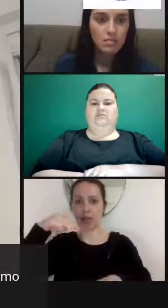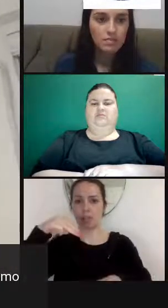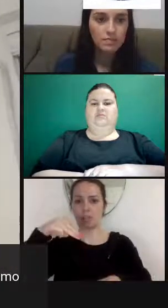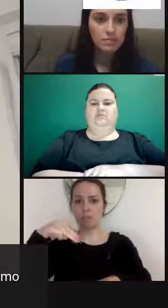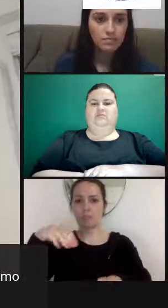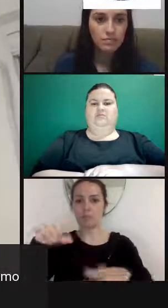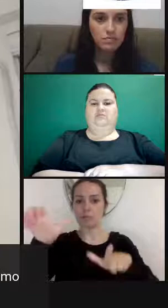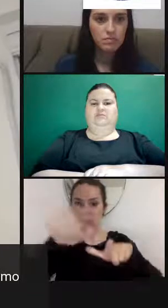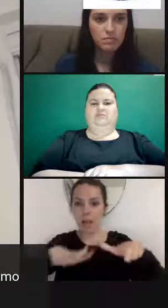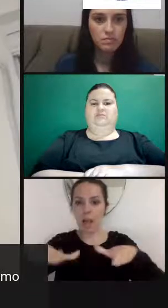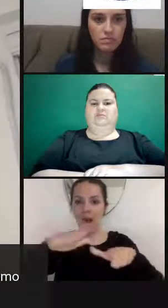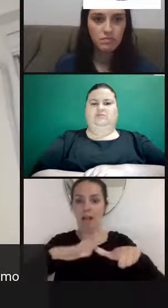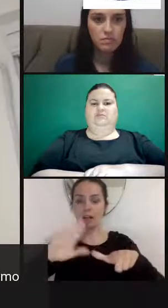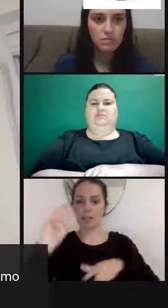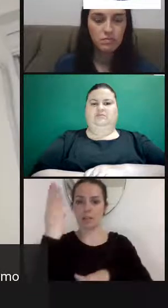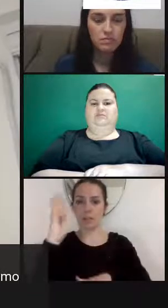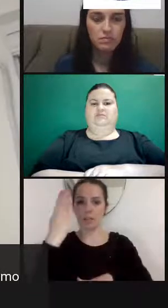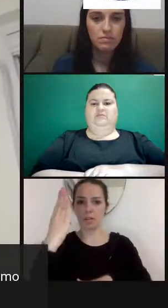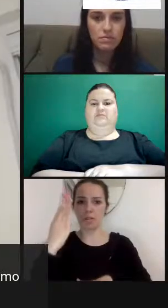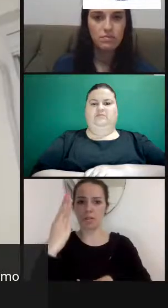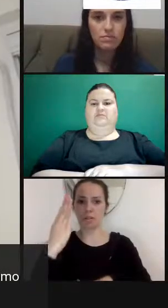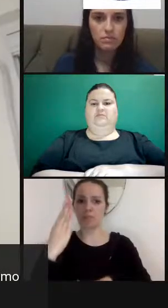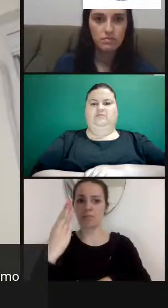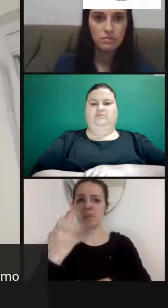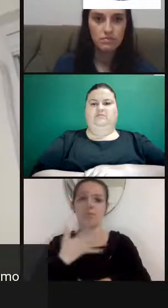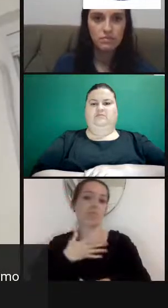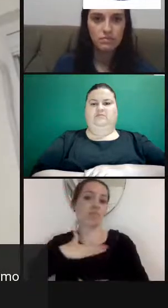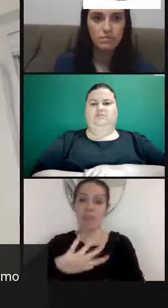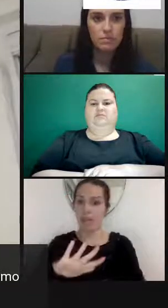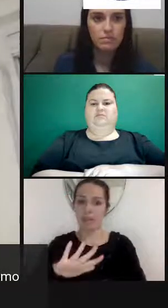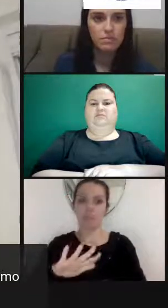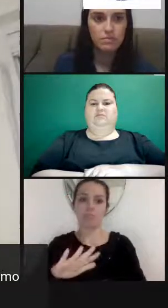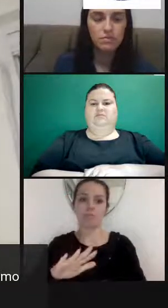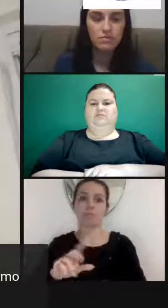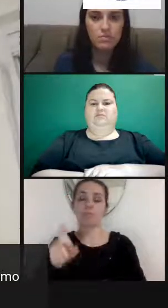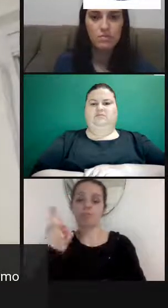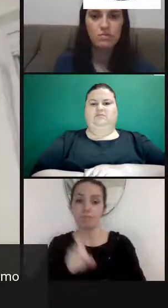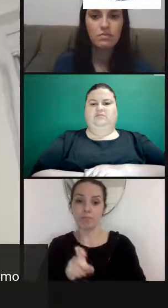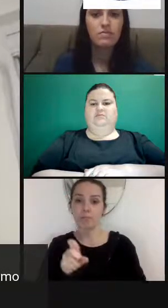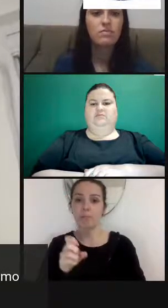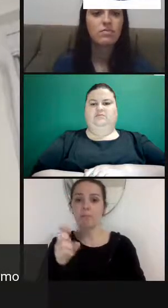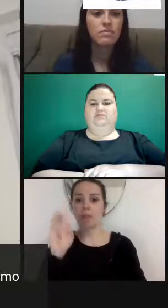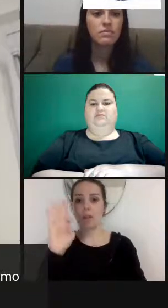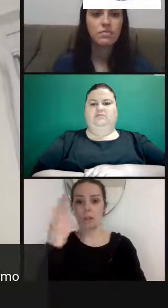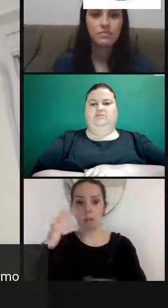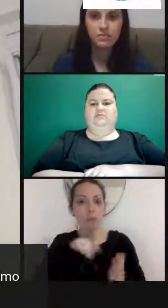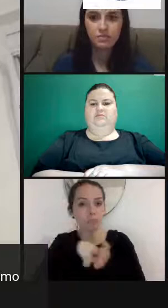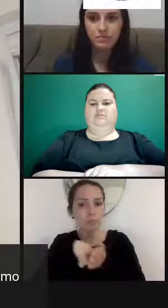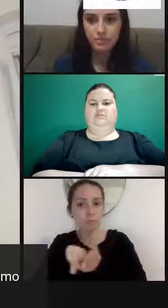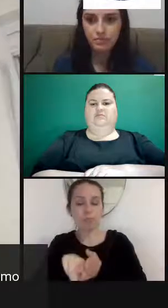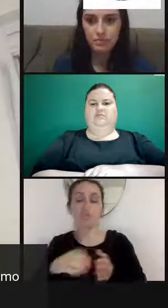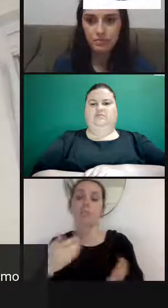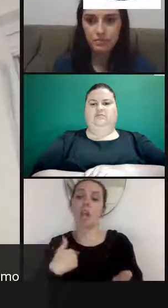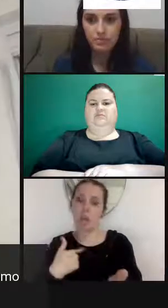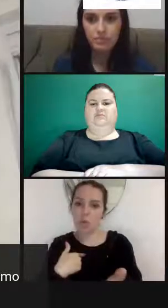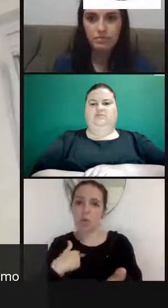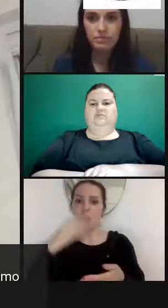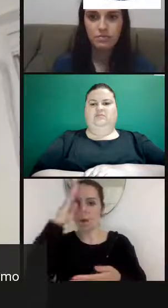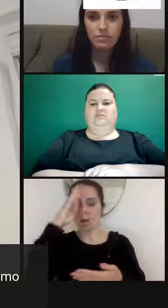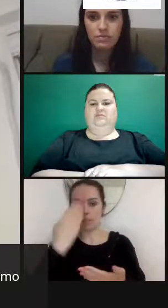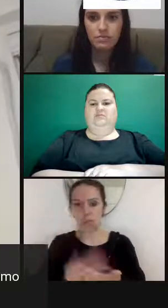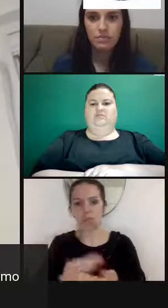e olha se tu não pretende fazer ciência né estão presentes e pesquisador eu acredito que uma mestrado mestrado